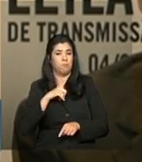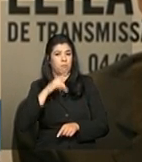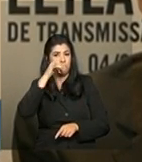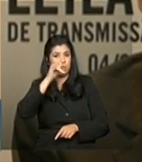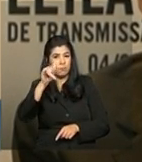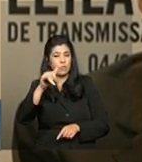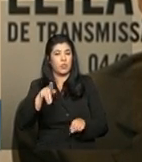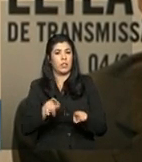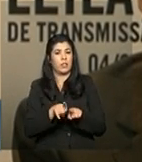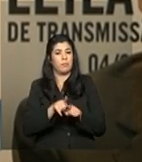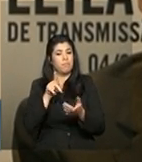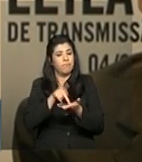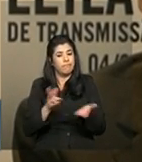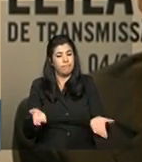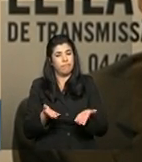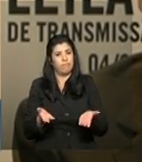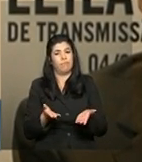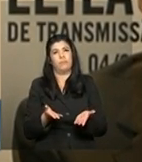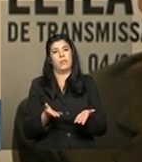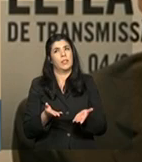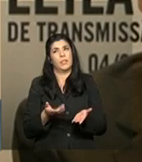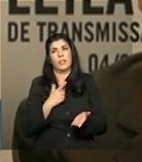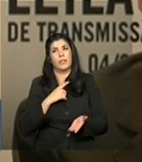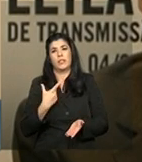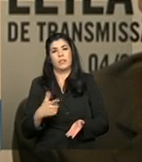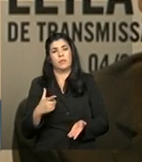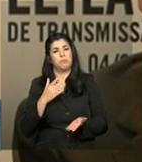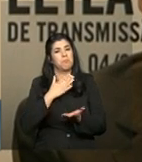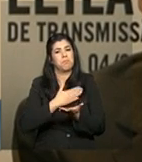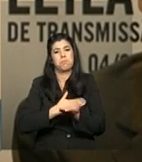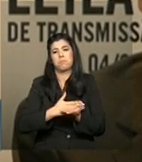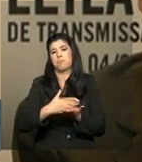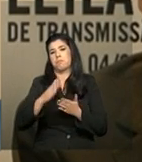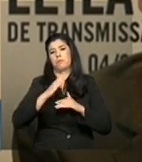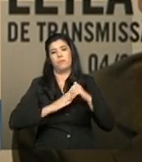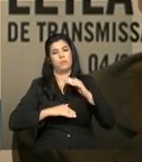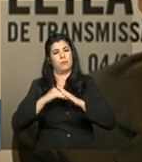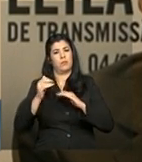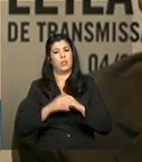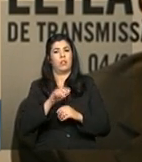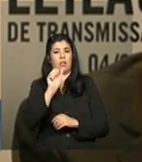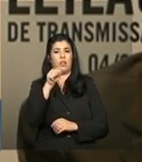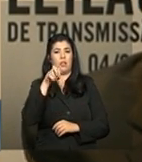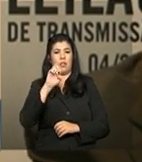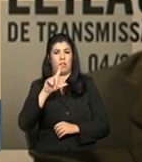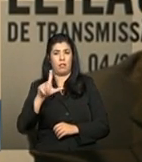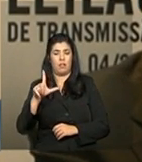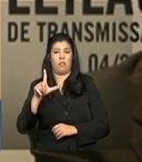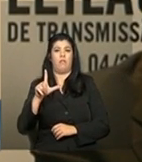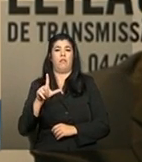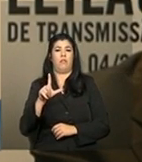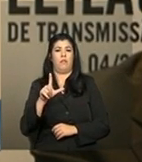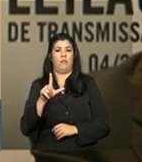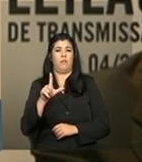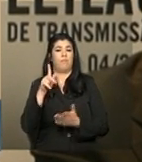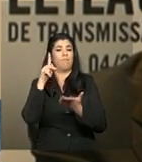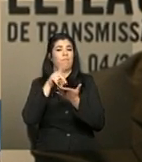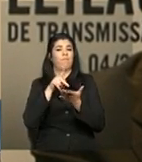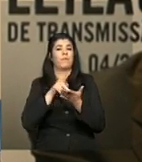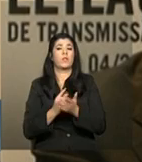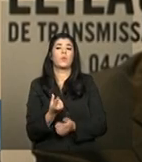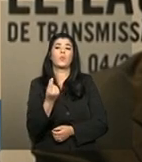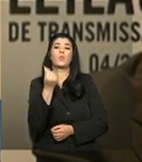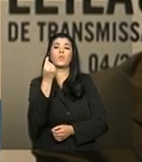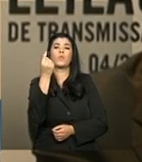atual conjuntura, no atual momento, não existe nenhuma iniciativa da Agência Nacional de Energia Elétrica de atualizar o